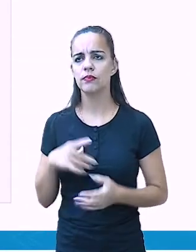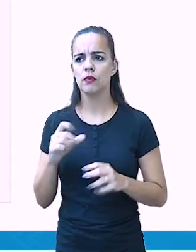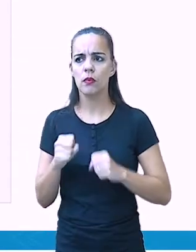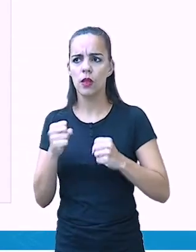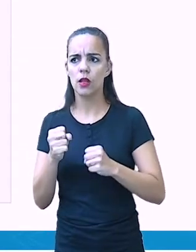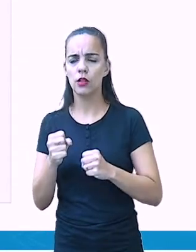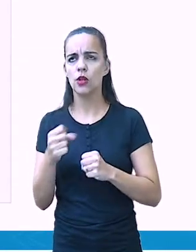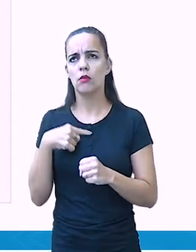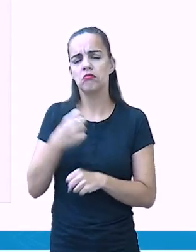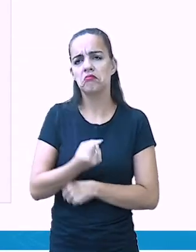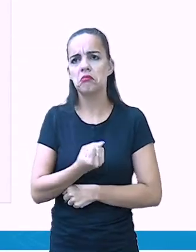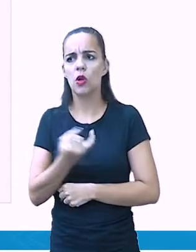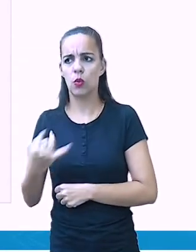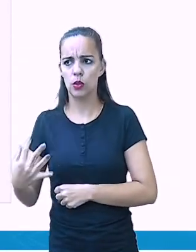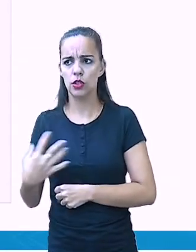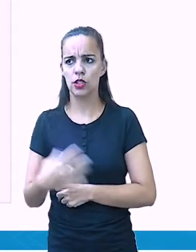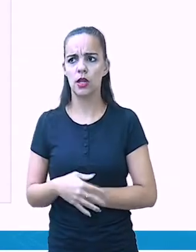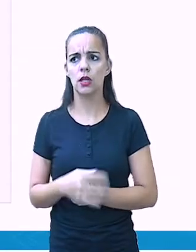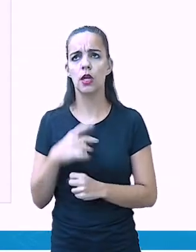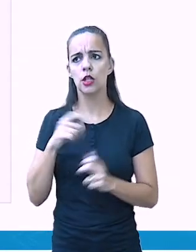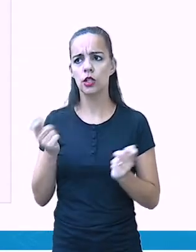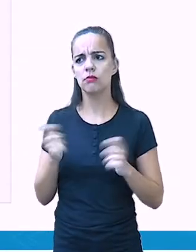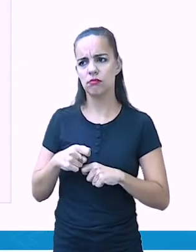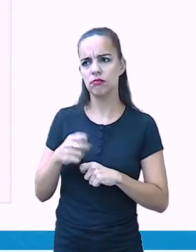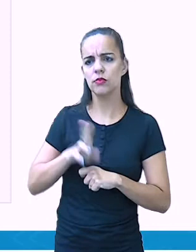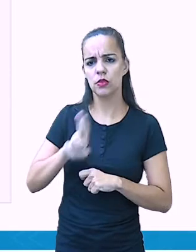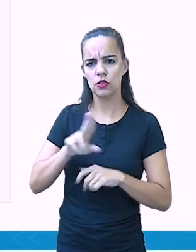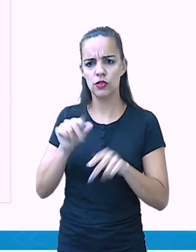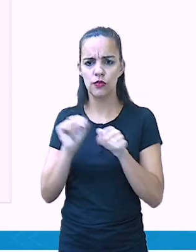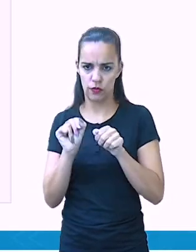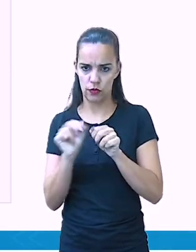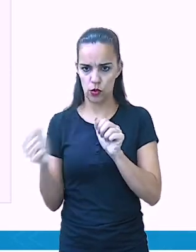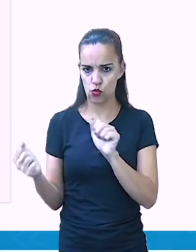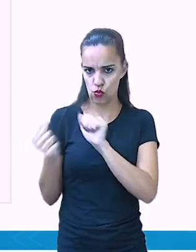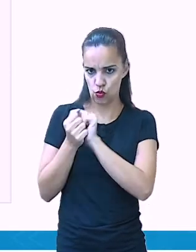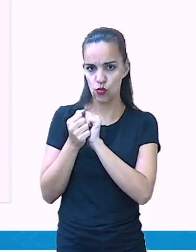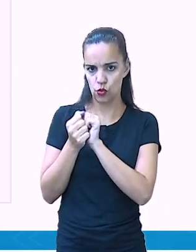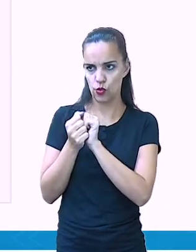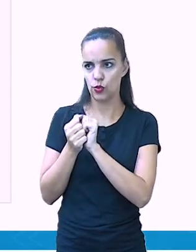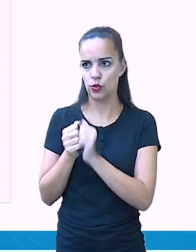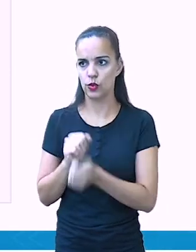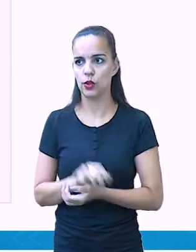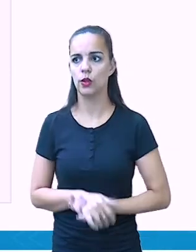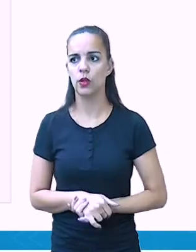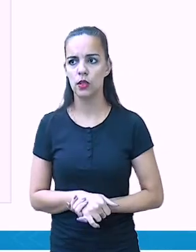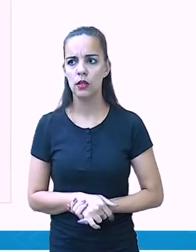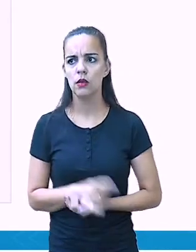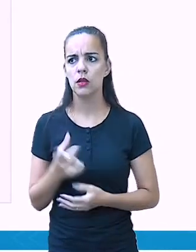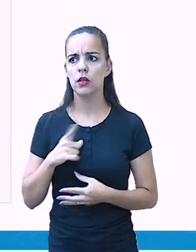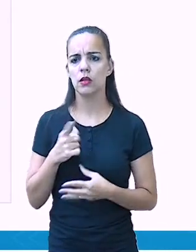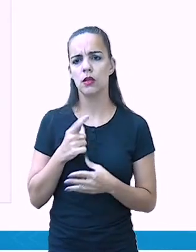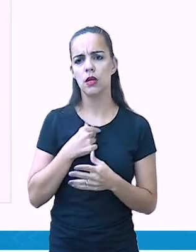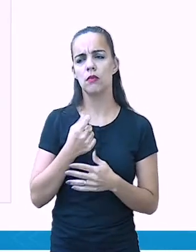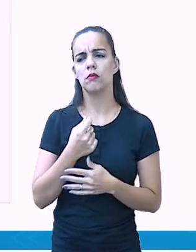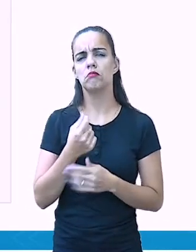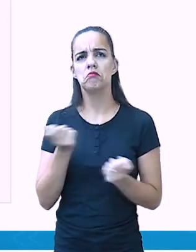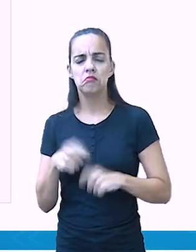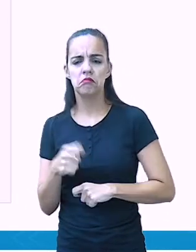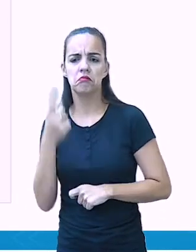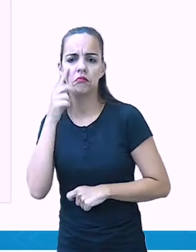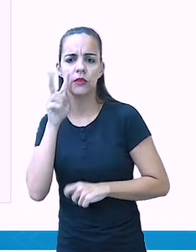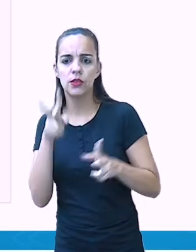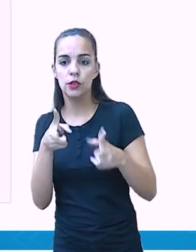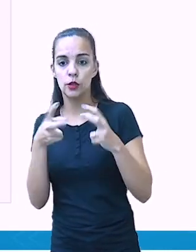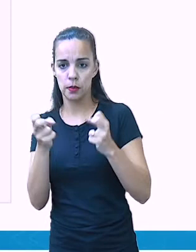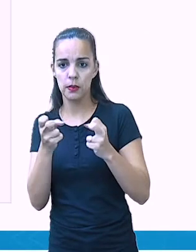boa quantidade para que a gente possa fazer juntos e vocês não tenham dúvidas sobre o que são as dissílabas.